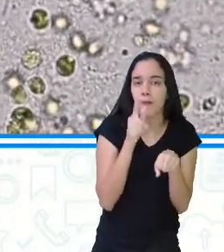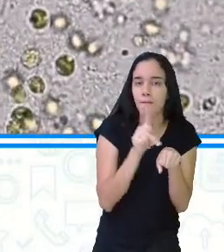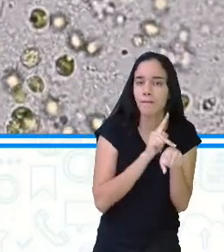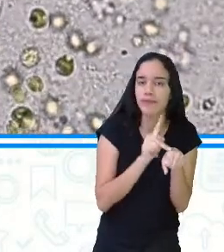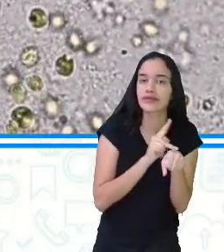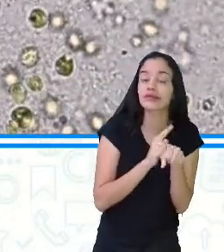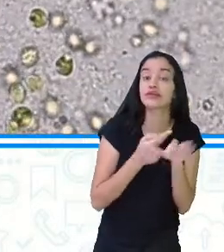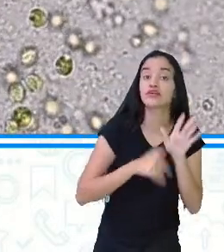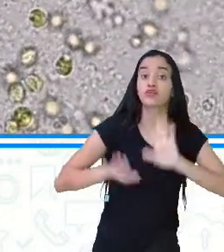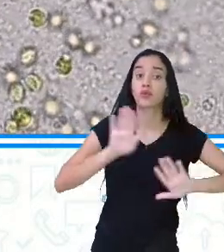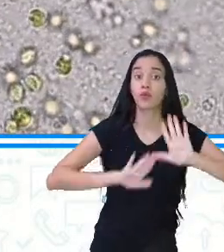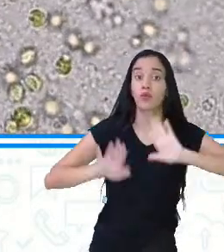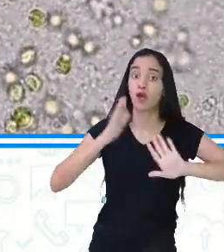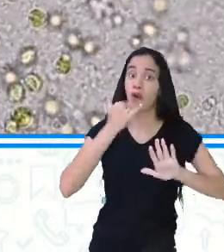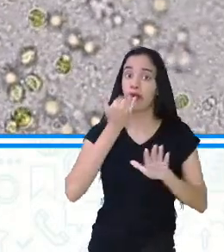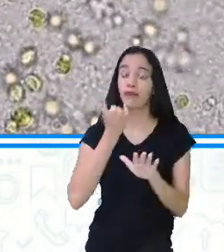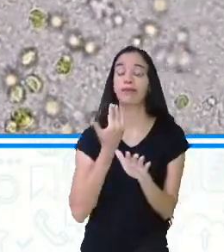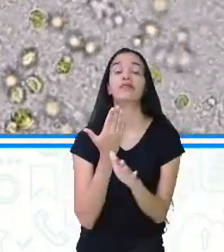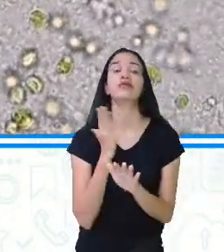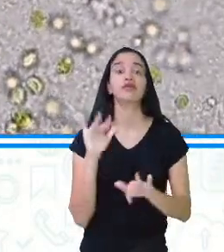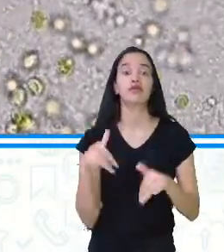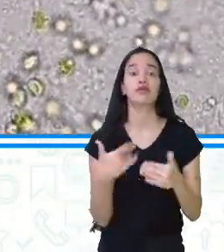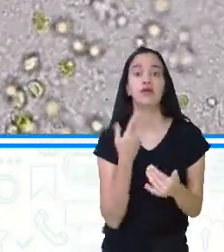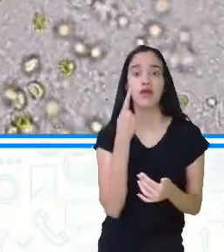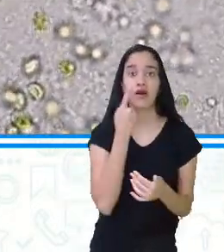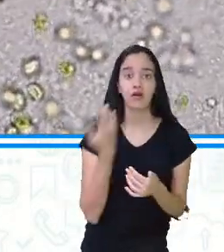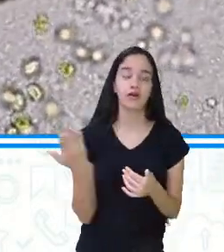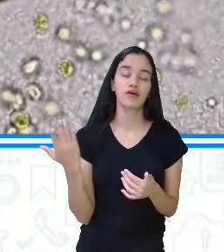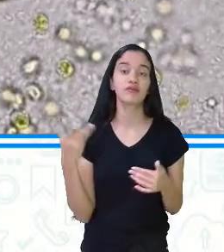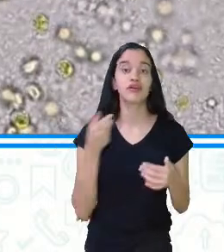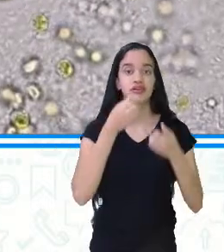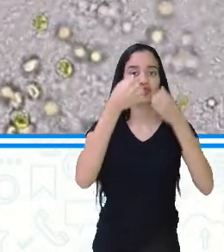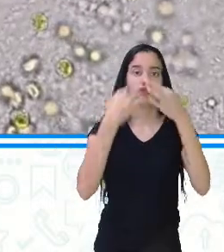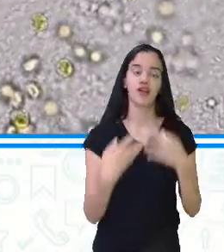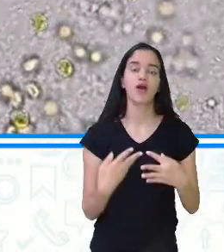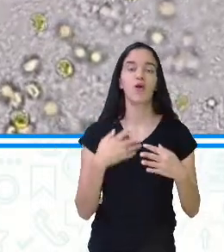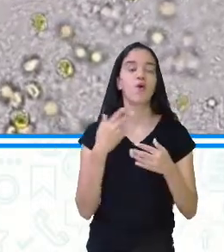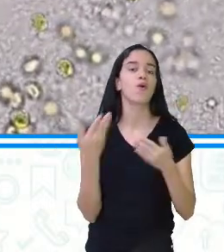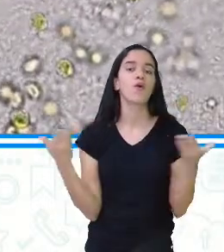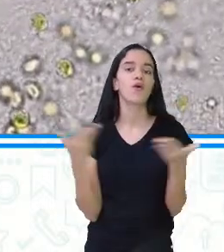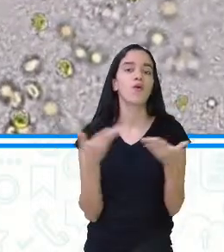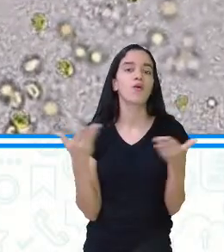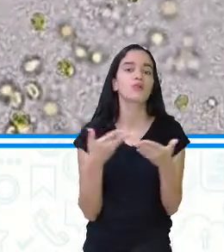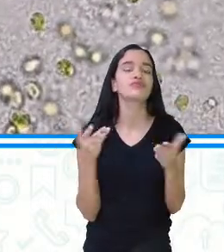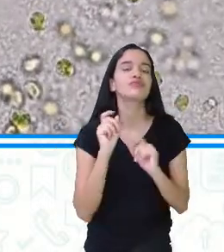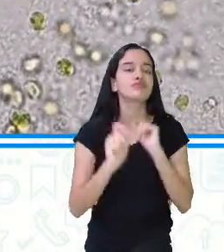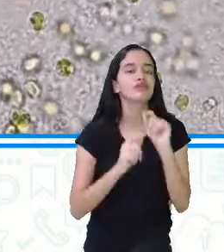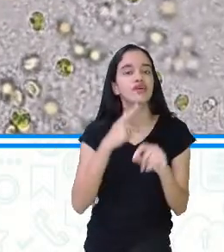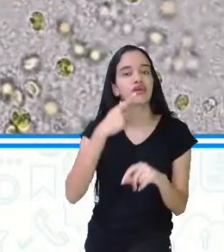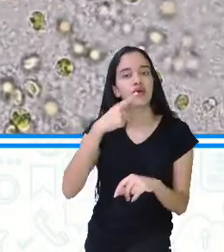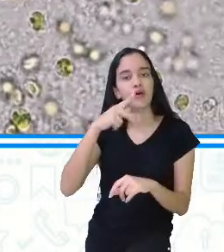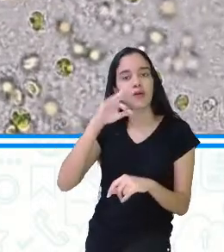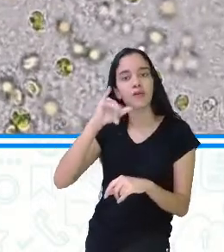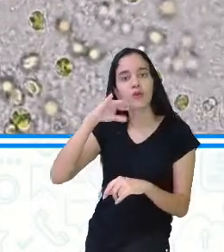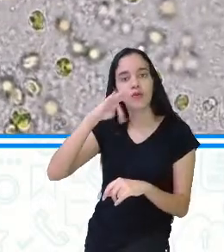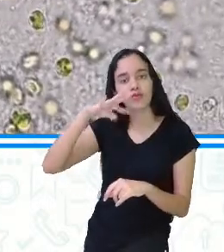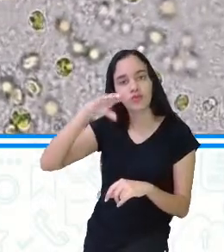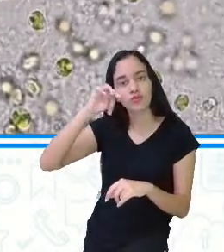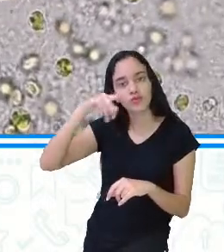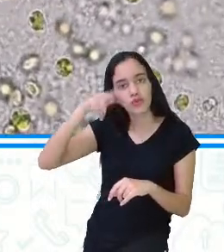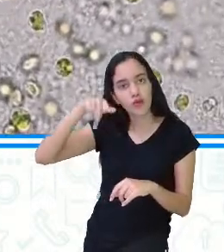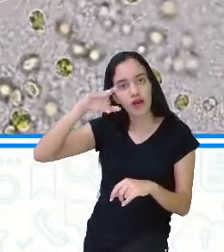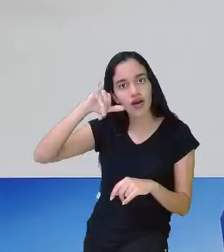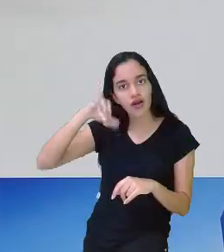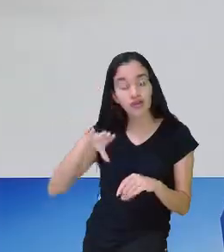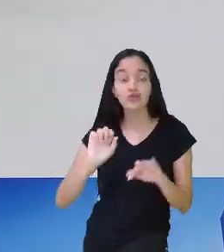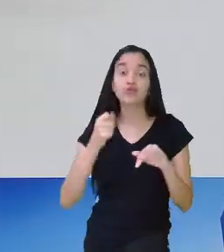tomar muito cuidado com esse alimento. E olha só, a gente vai falar hoje dos protozoários que não deram tempo para a gente finalizar na última aula.